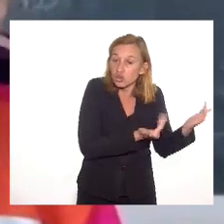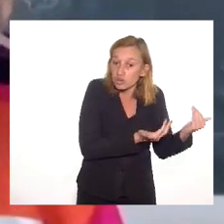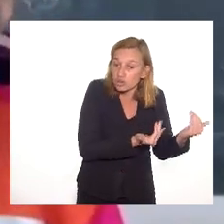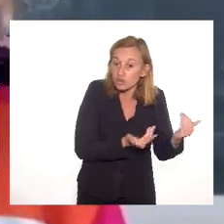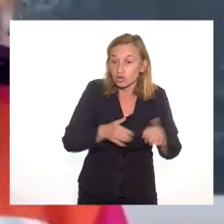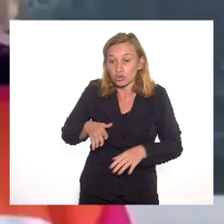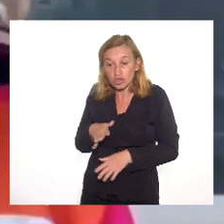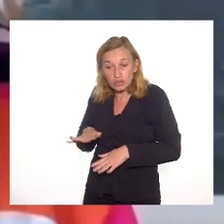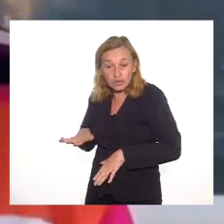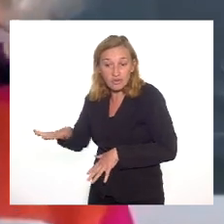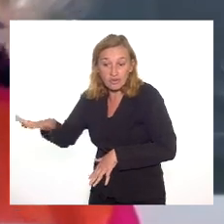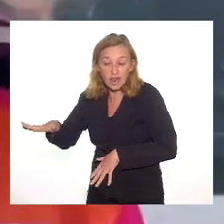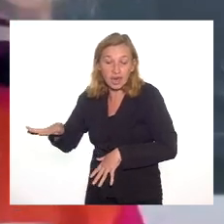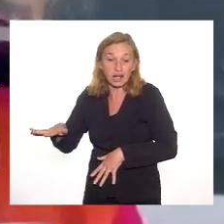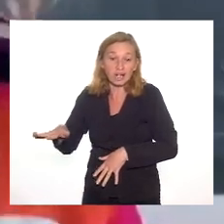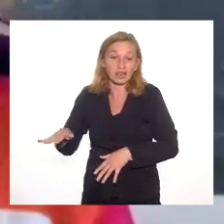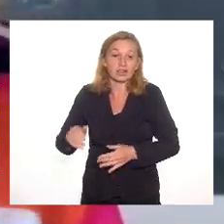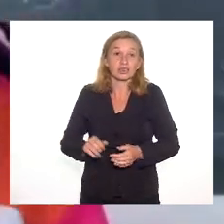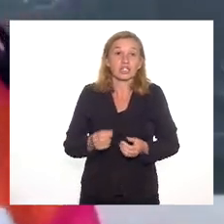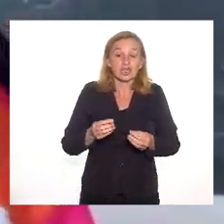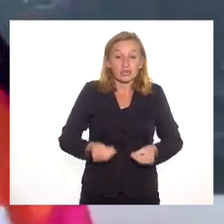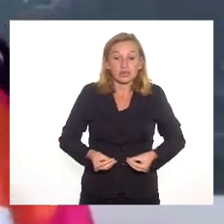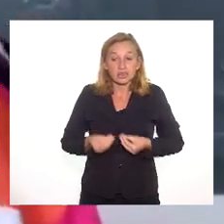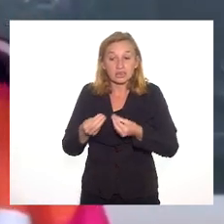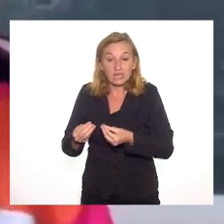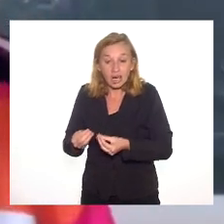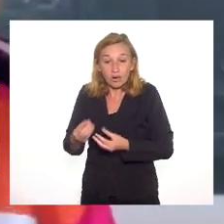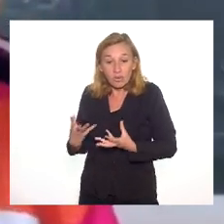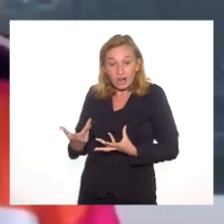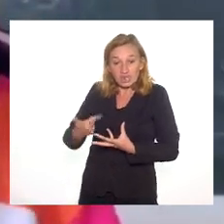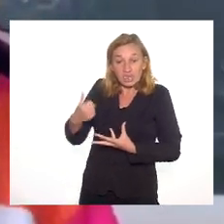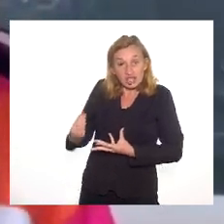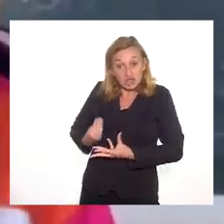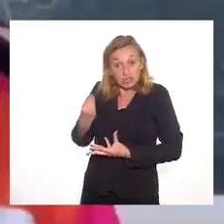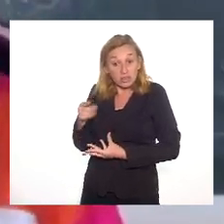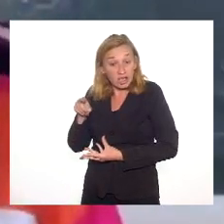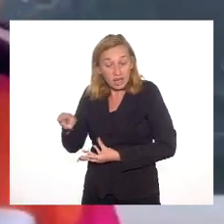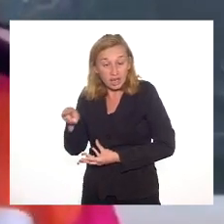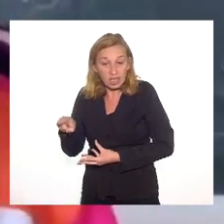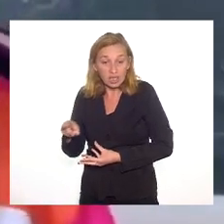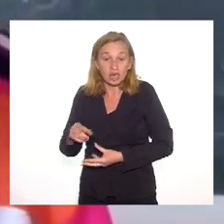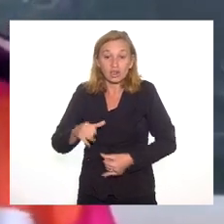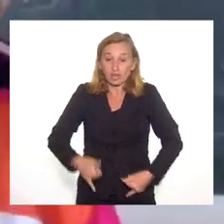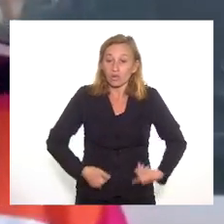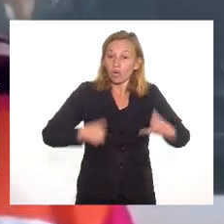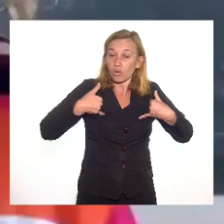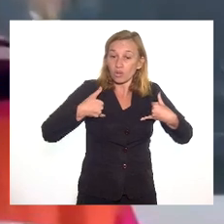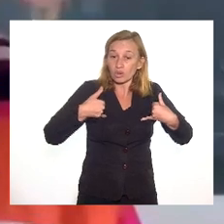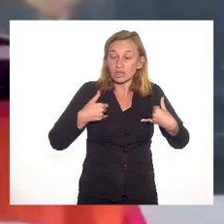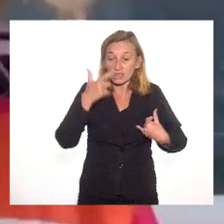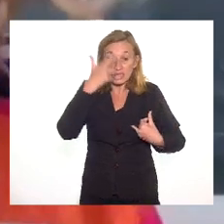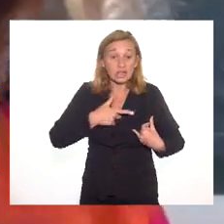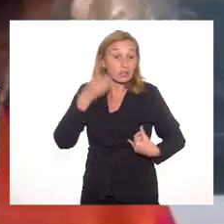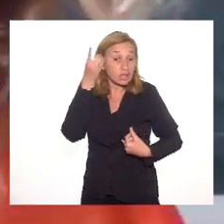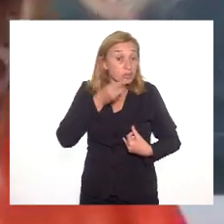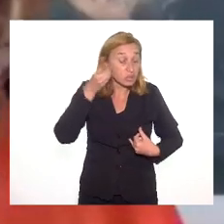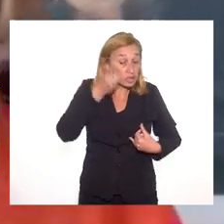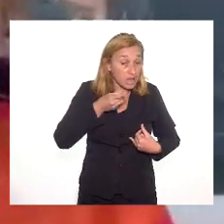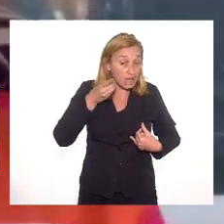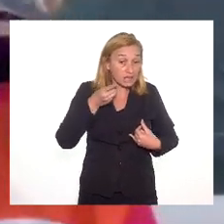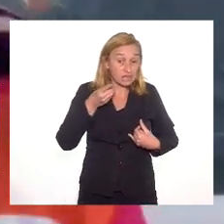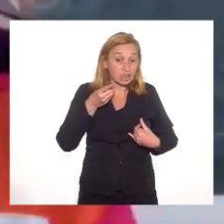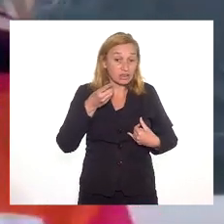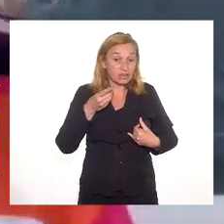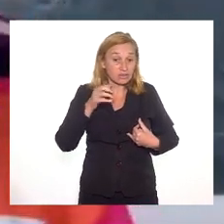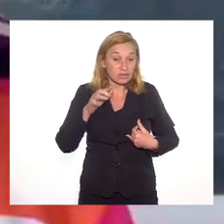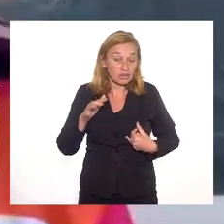favelas e periferias. É preciso dar condições que elas cheguem aqui. Hoje eu tenho muito orgulho de ser uma deputada estadual, mas sou uma jovem